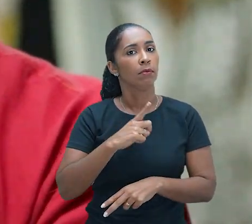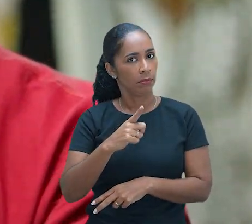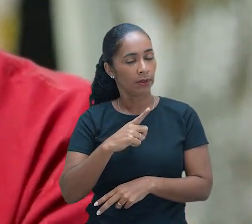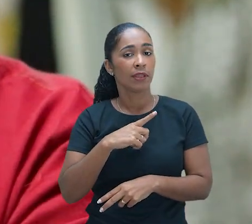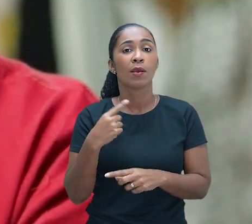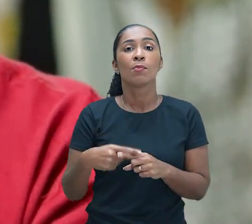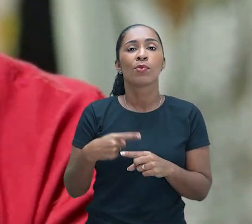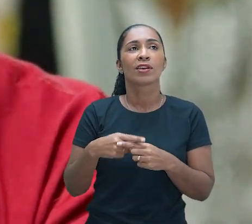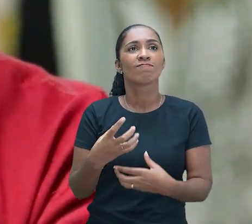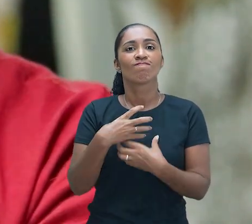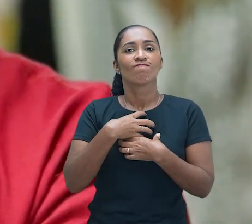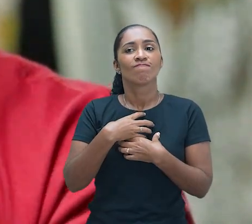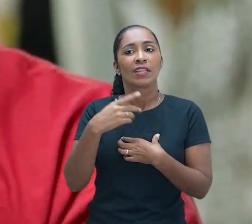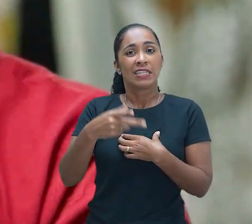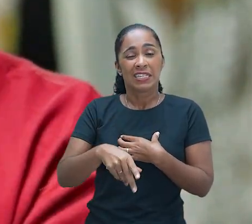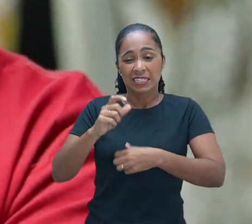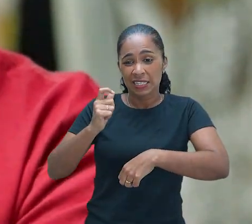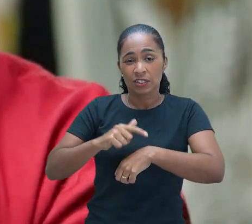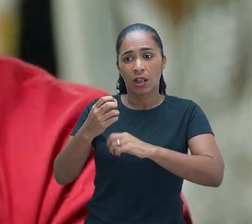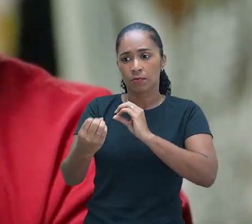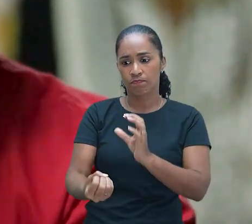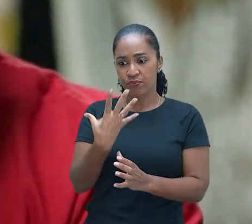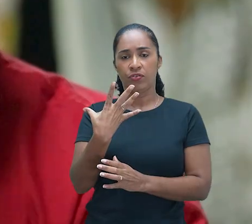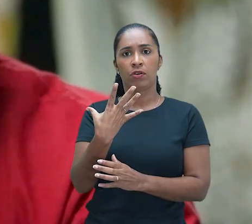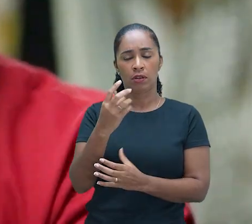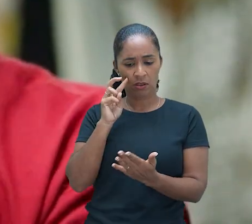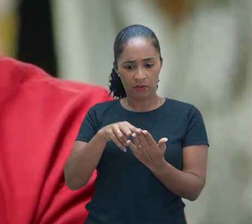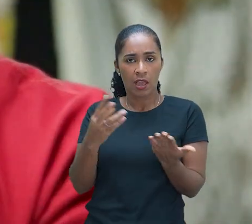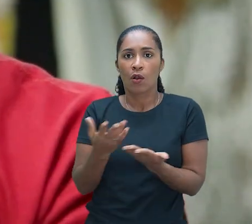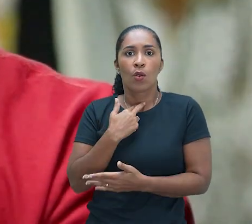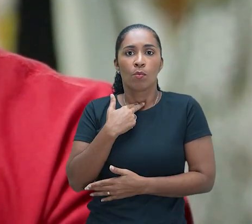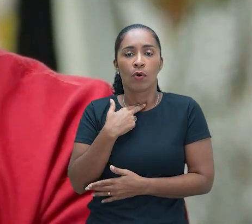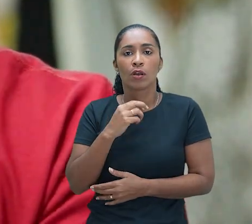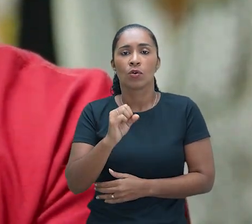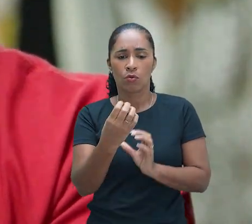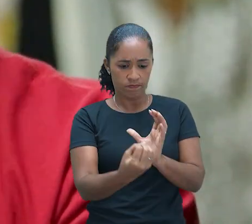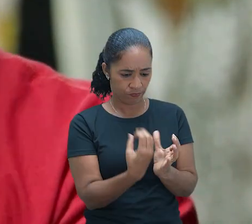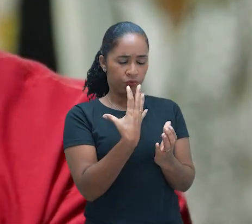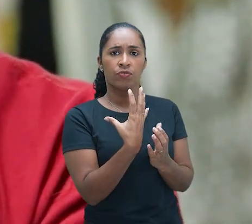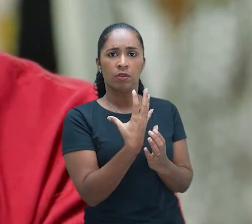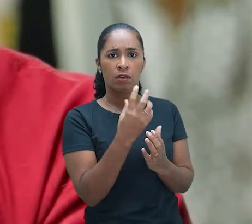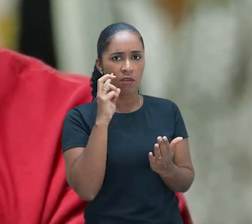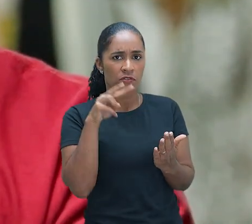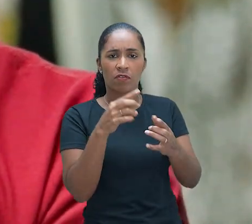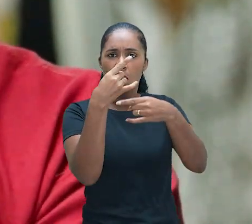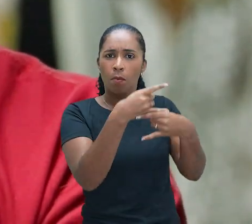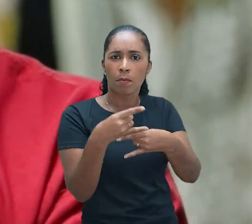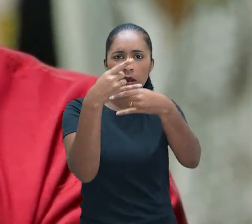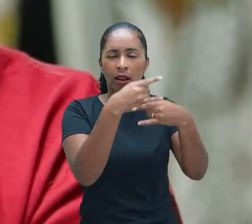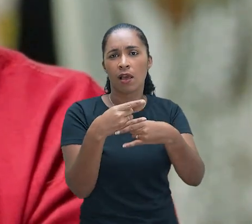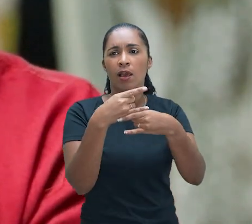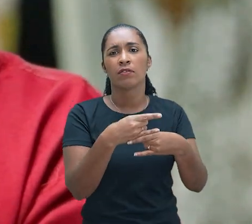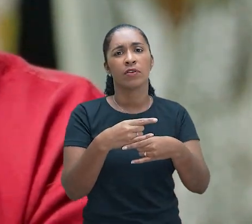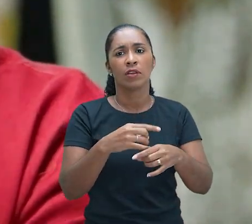uma coisa porque isso me faria que, se chegasse uma notificação, eu faria, não, sai daqui que agora eu não posso. Se chegasse uma notificação de uma